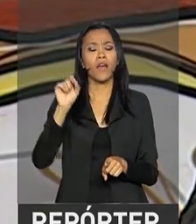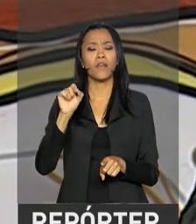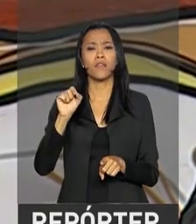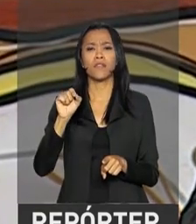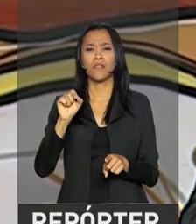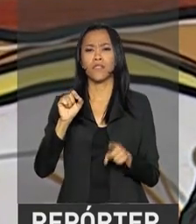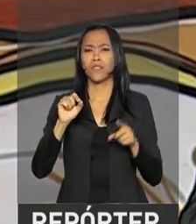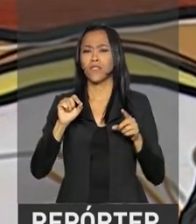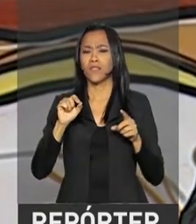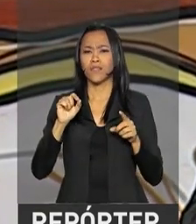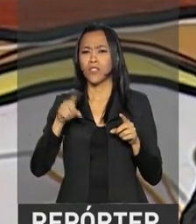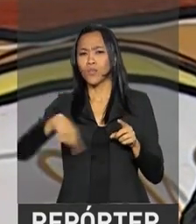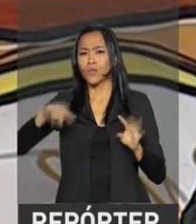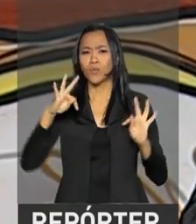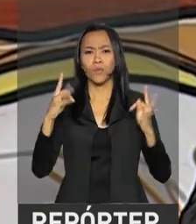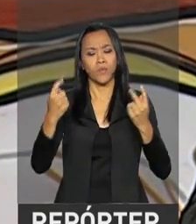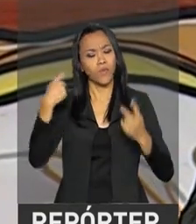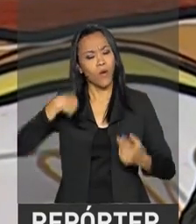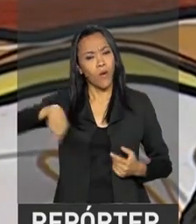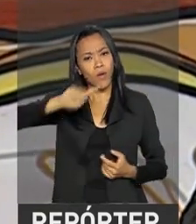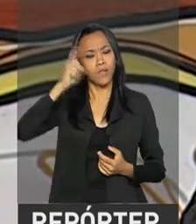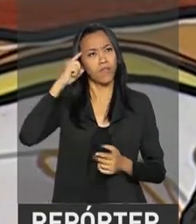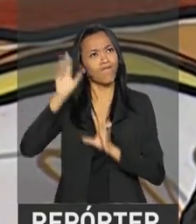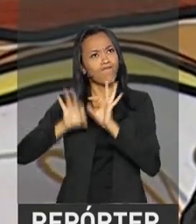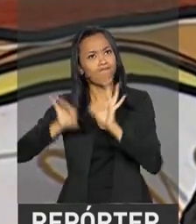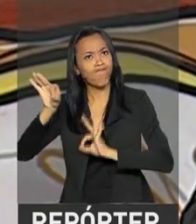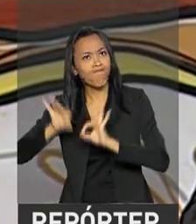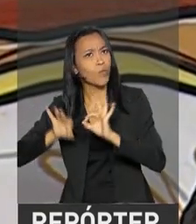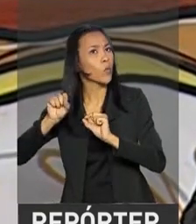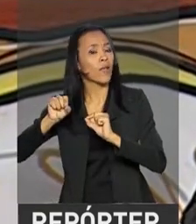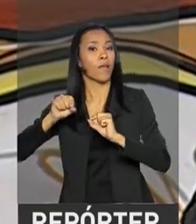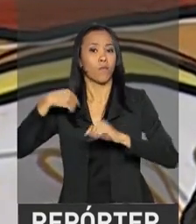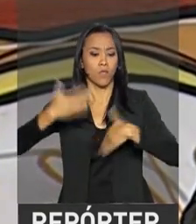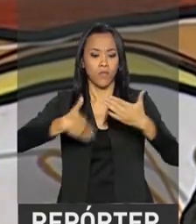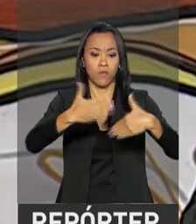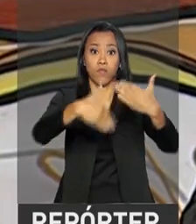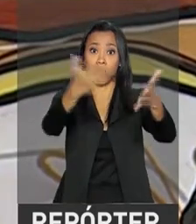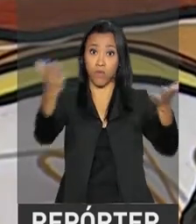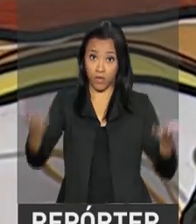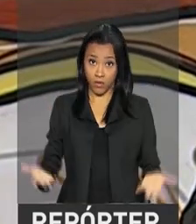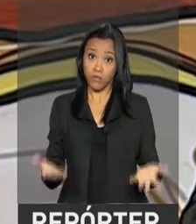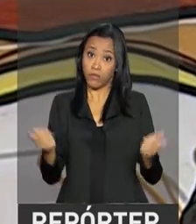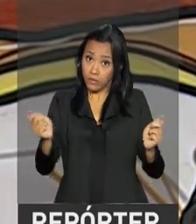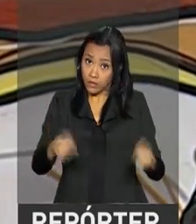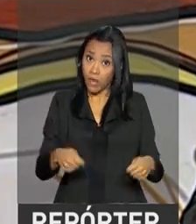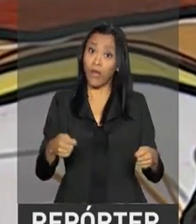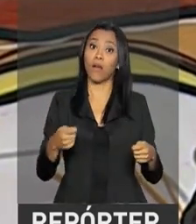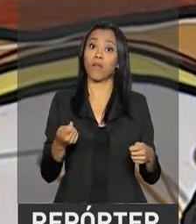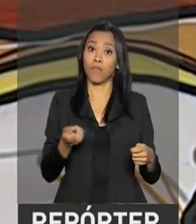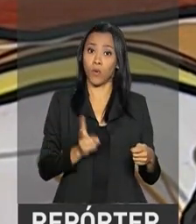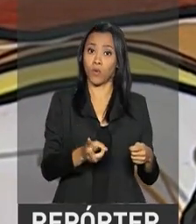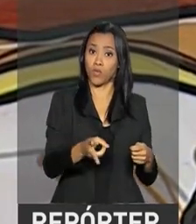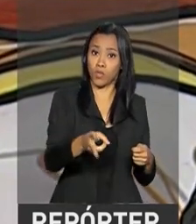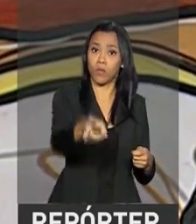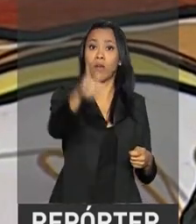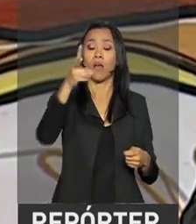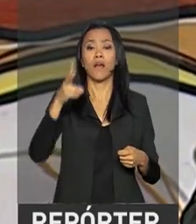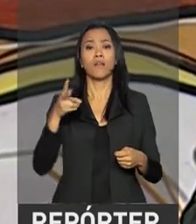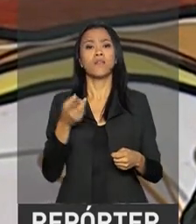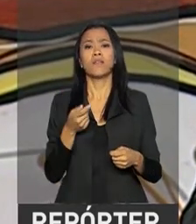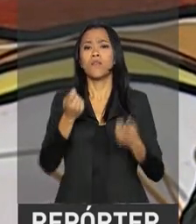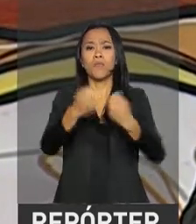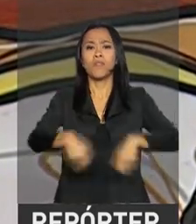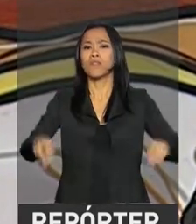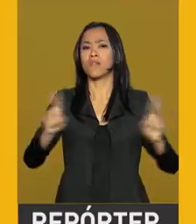tudo aquilo que a gente está pensando o desenvolvimento da pra você continuar a se desenvolver sem precisar